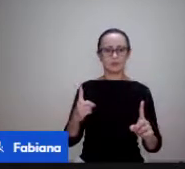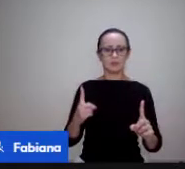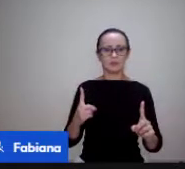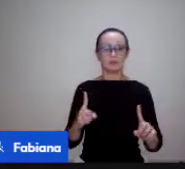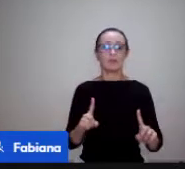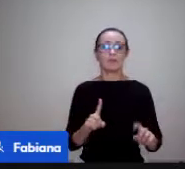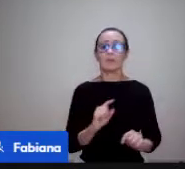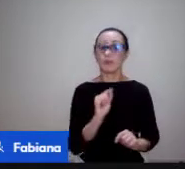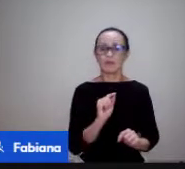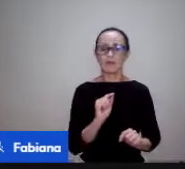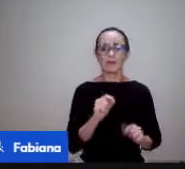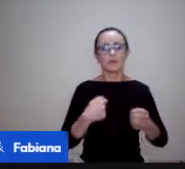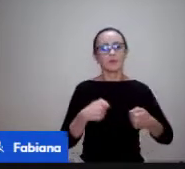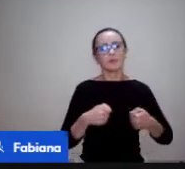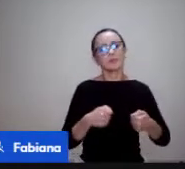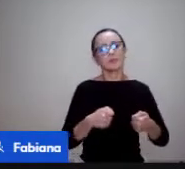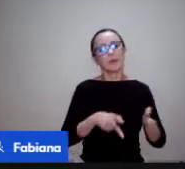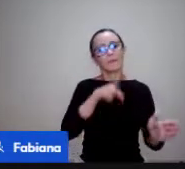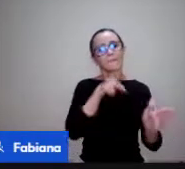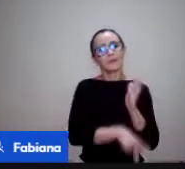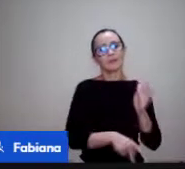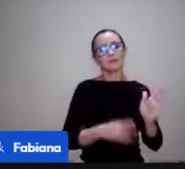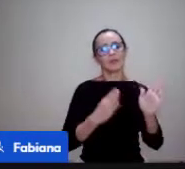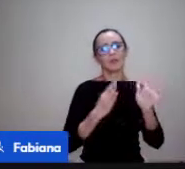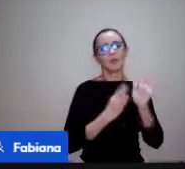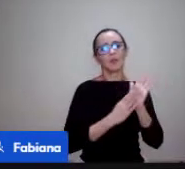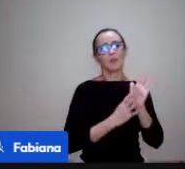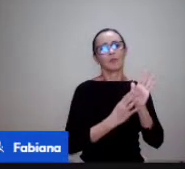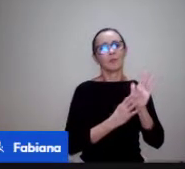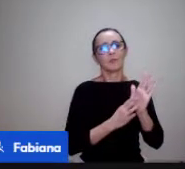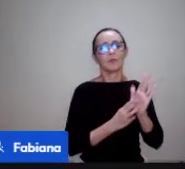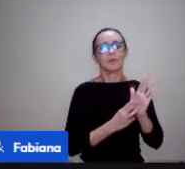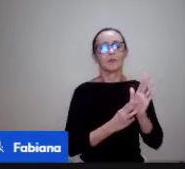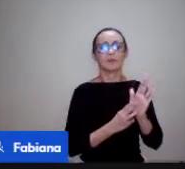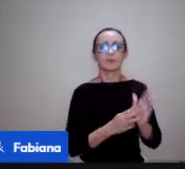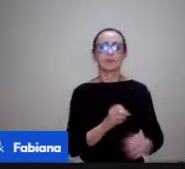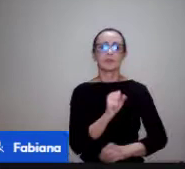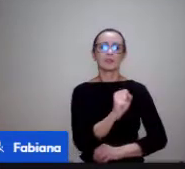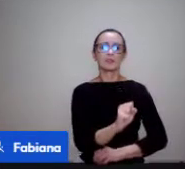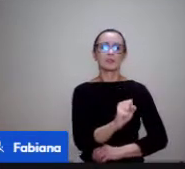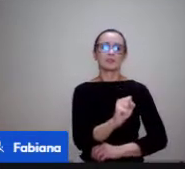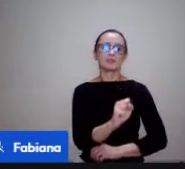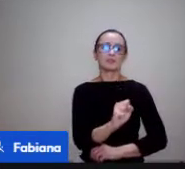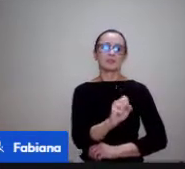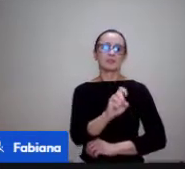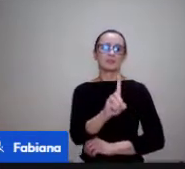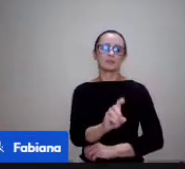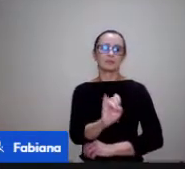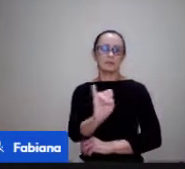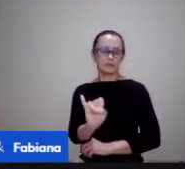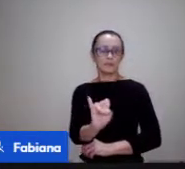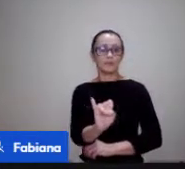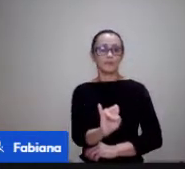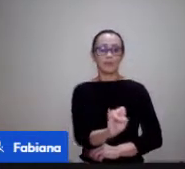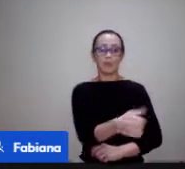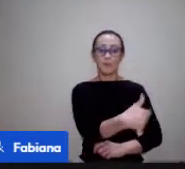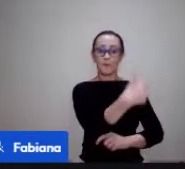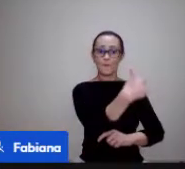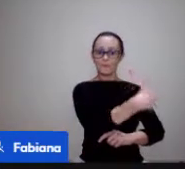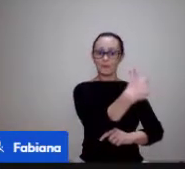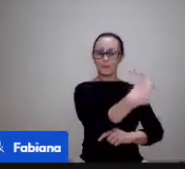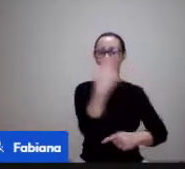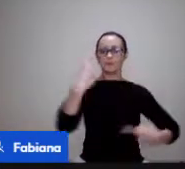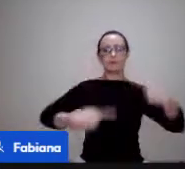possível planejar uma proposta de SDI. Então, o primeiro desafio de